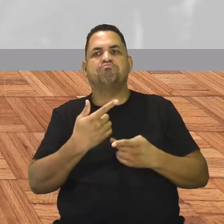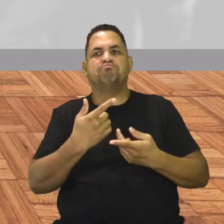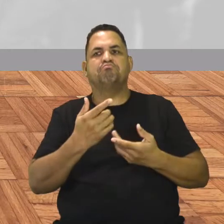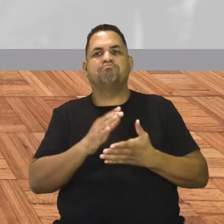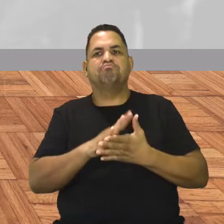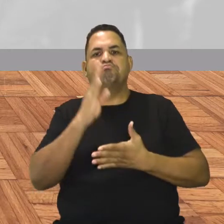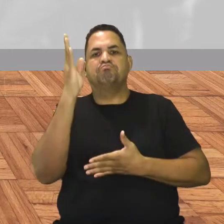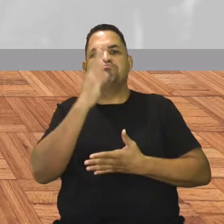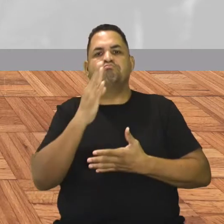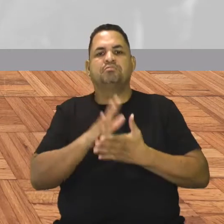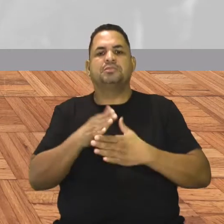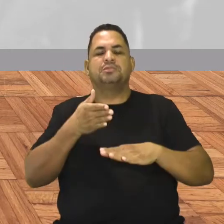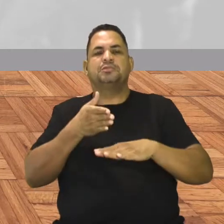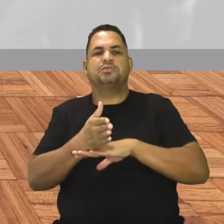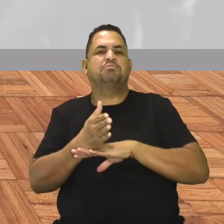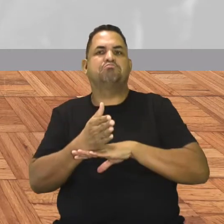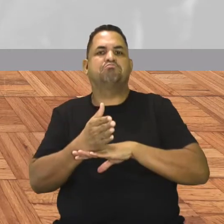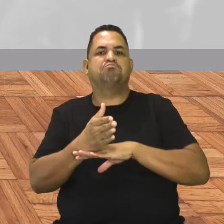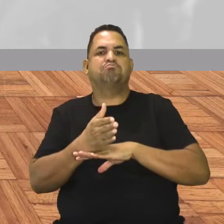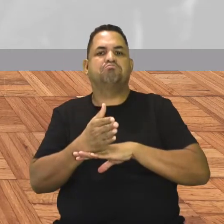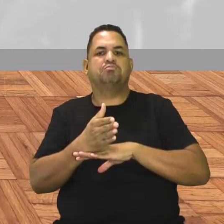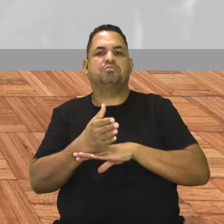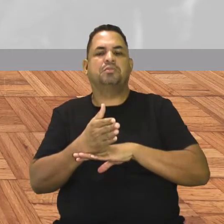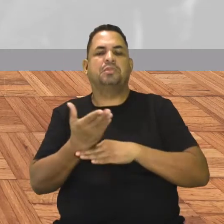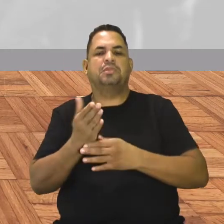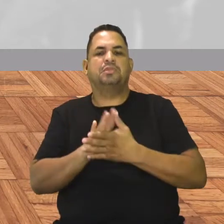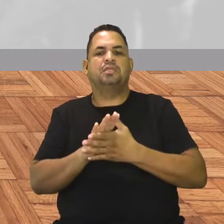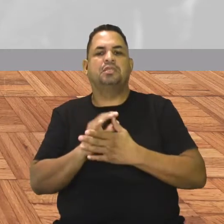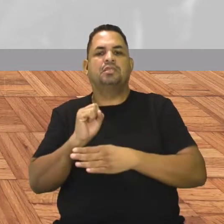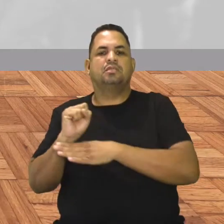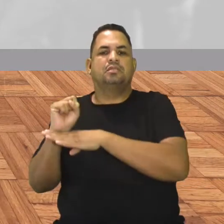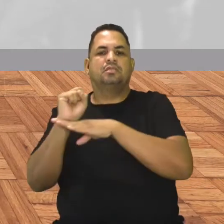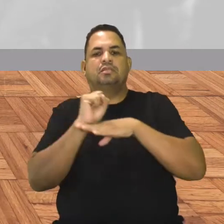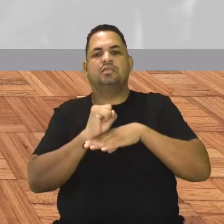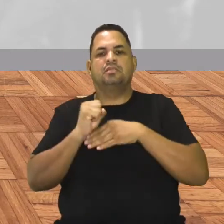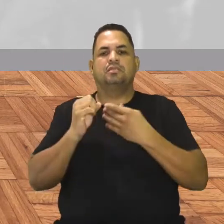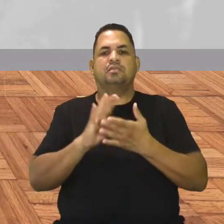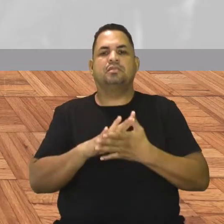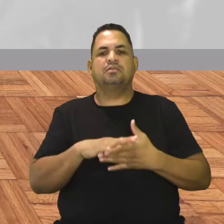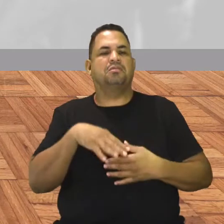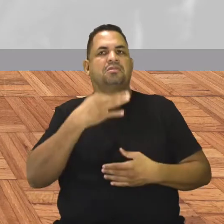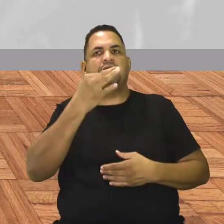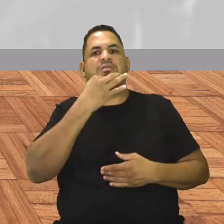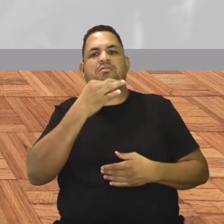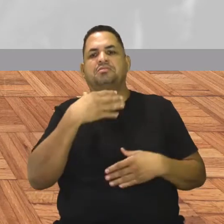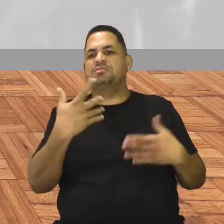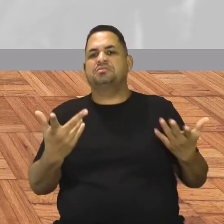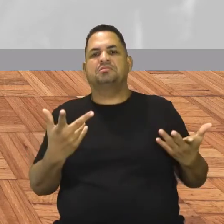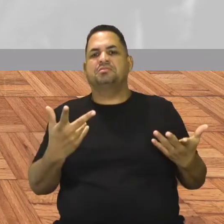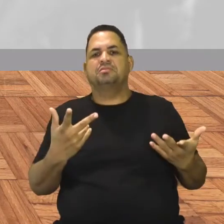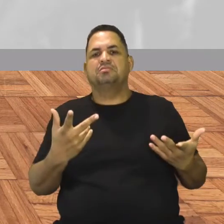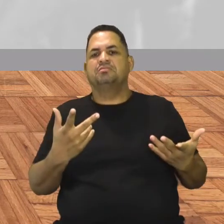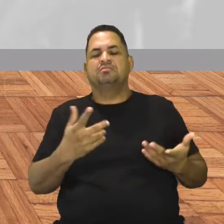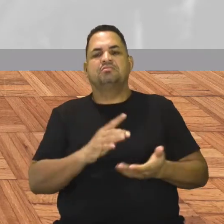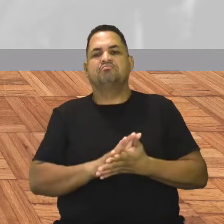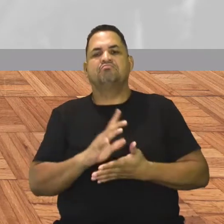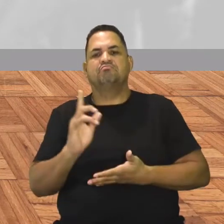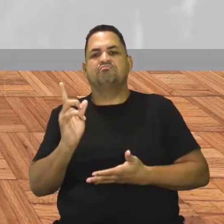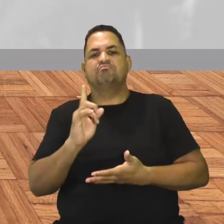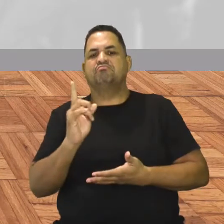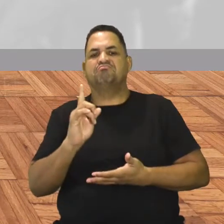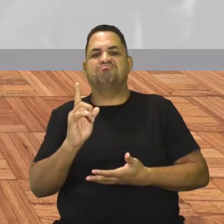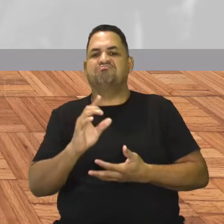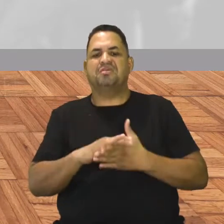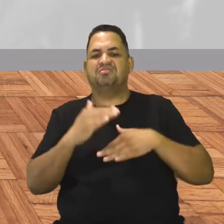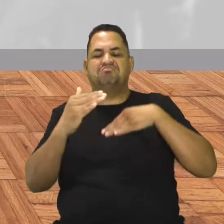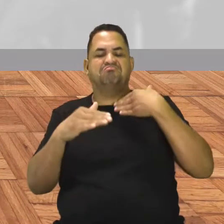de entrar dentro do socialismo. Então eles vão utilizar. Só que hoje é discurso que não pega mais, discurso que não emplaca